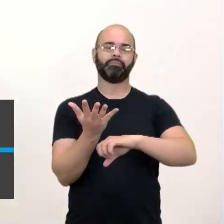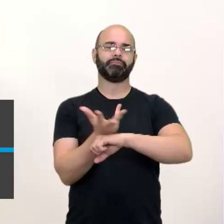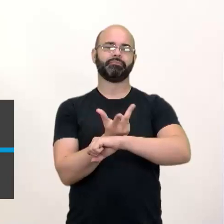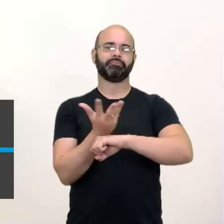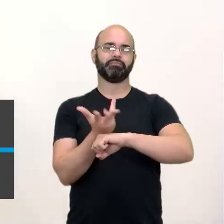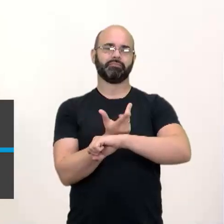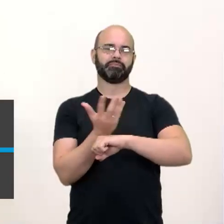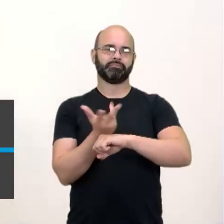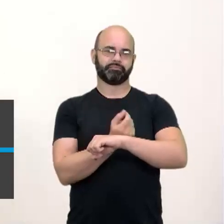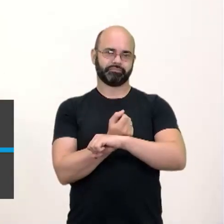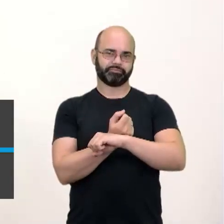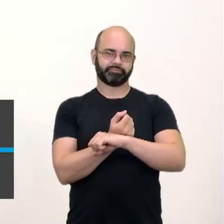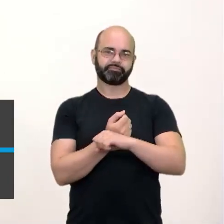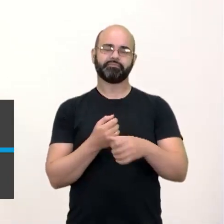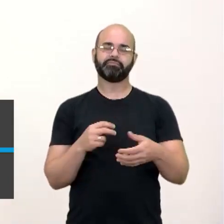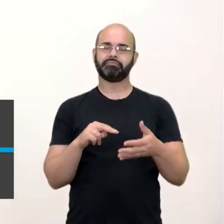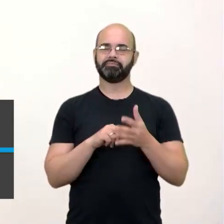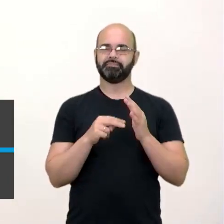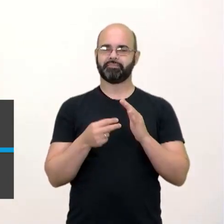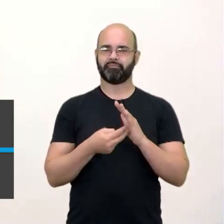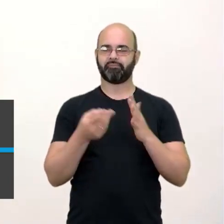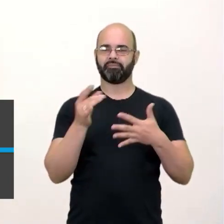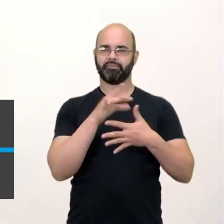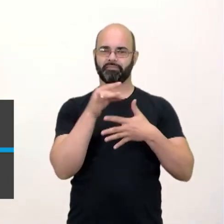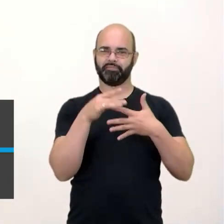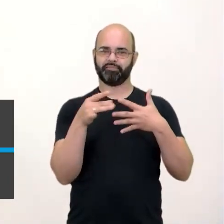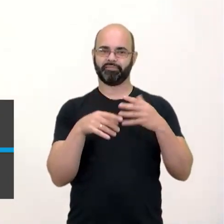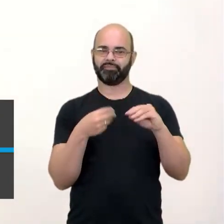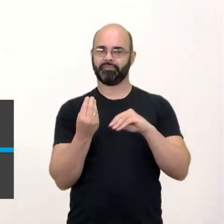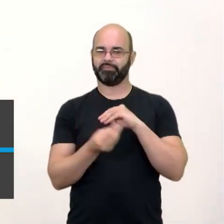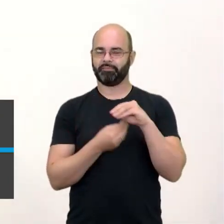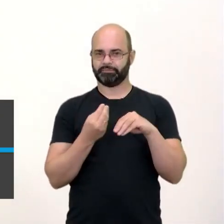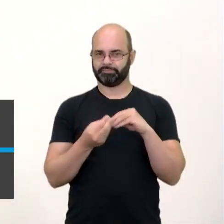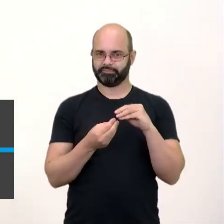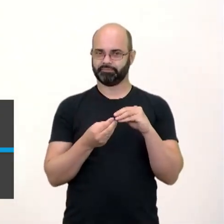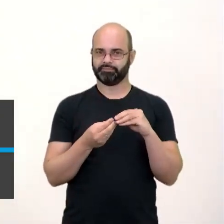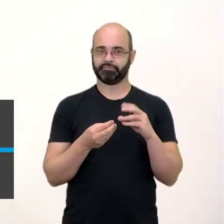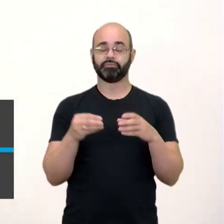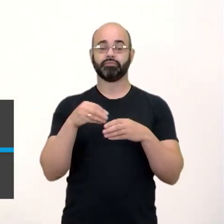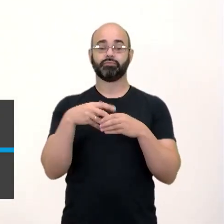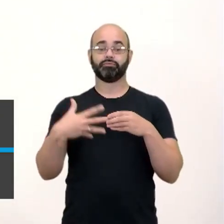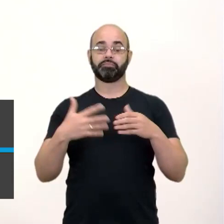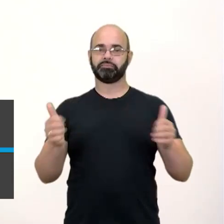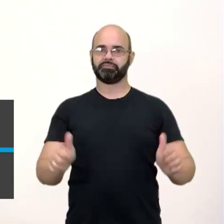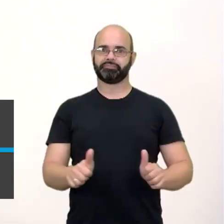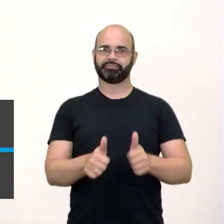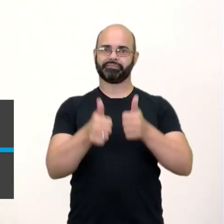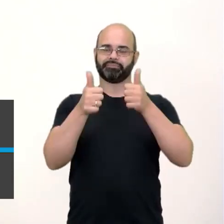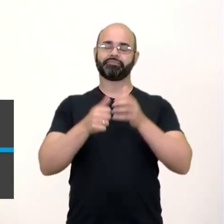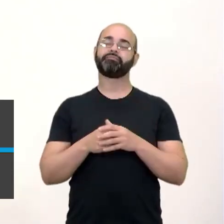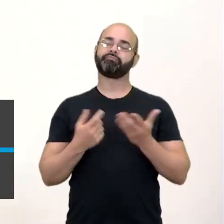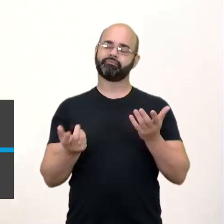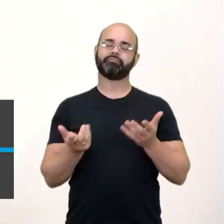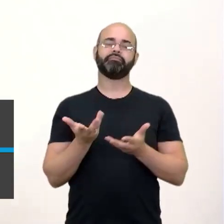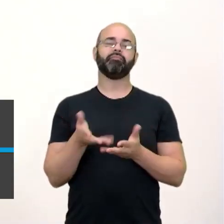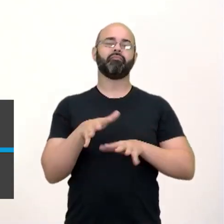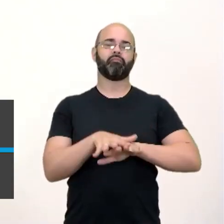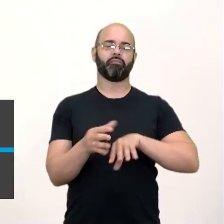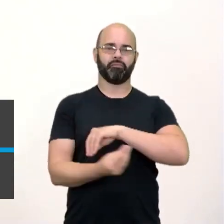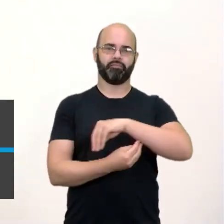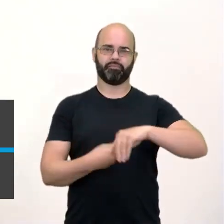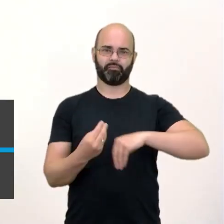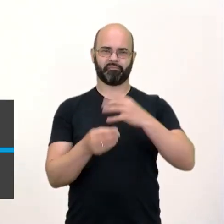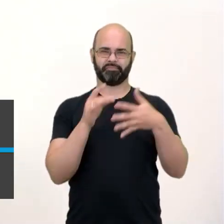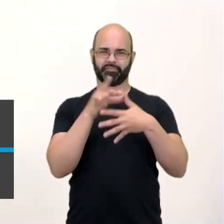interdisciplinaridade que enriquece muito mais o conteúdo. Por falar em interdisciplinaridade, vou